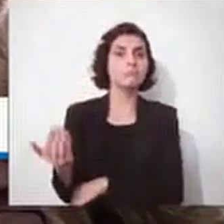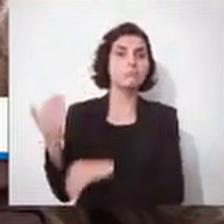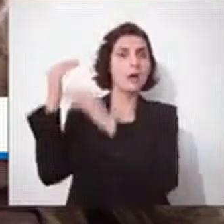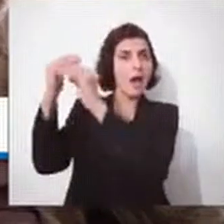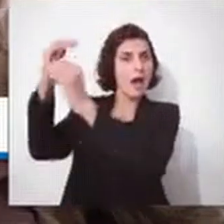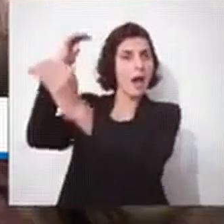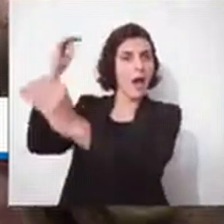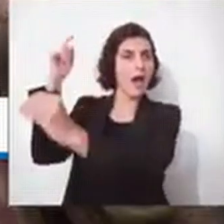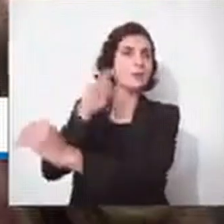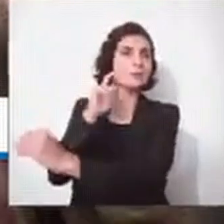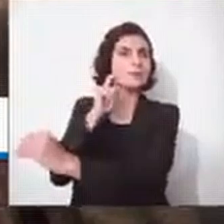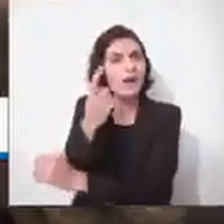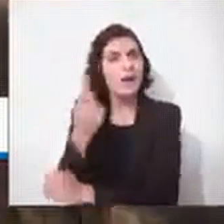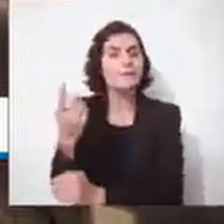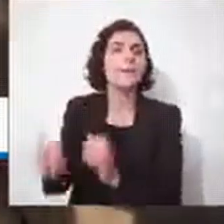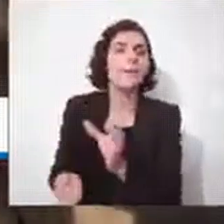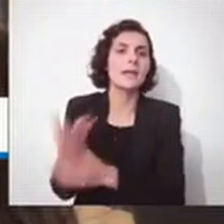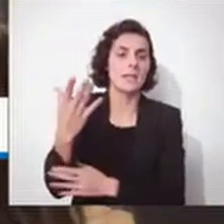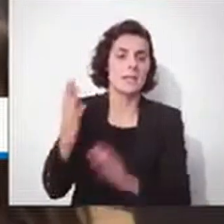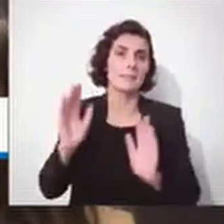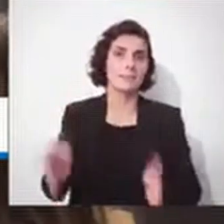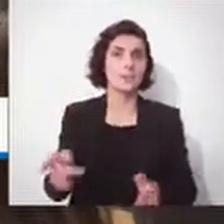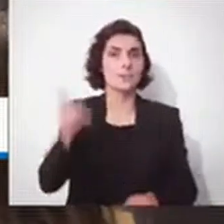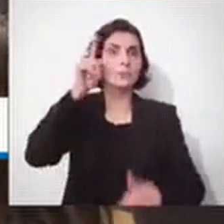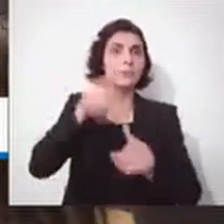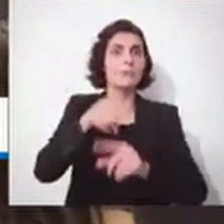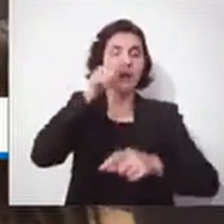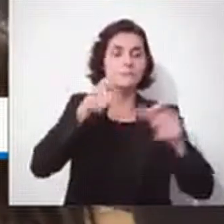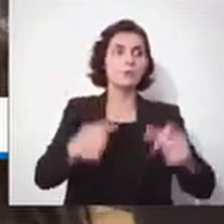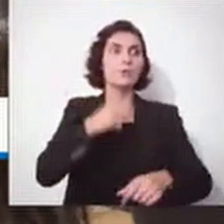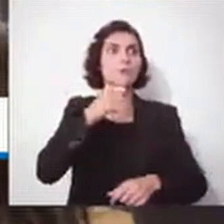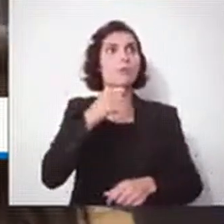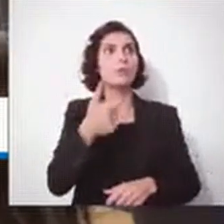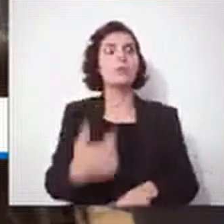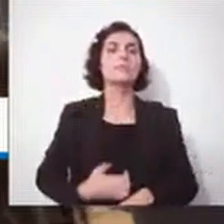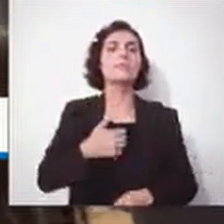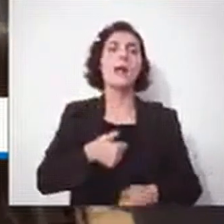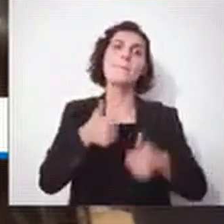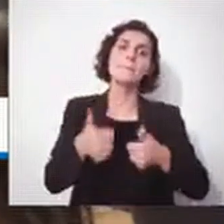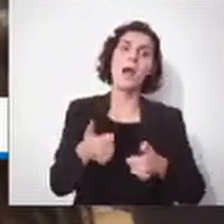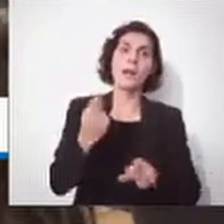utilizar transporte público e autocarro no dia-a-dia, mesmo em dias de chuva. Pronto, disse.